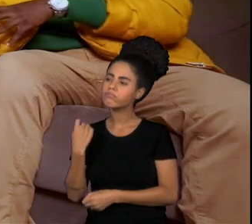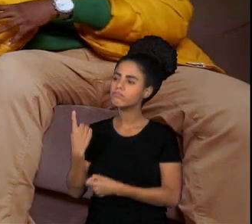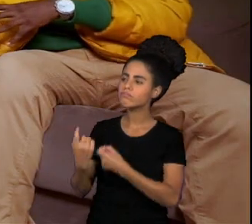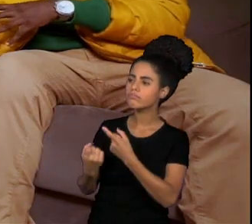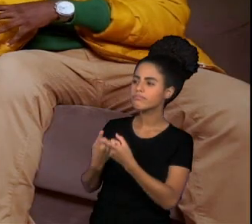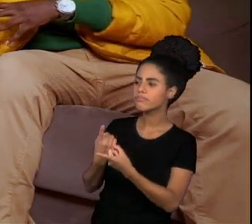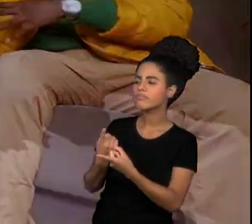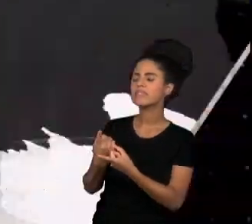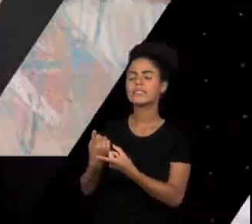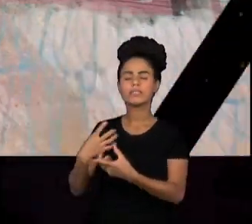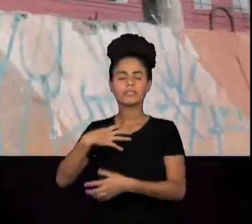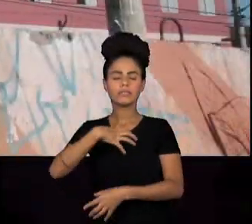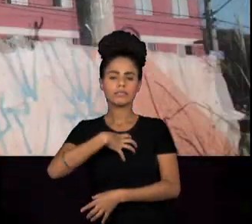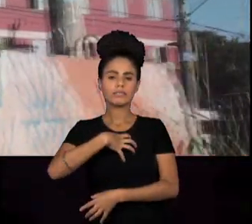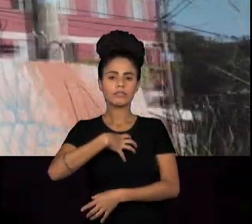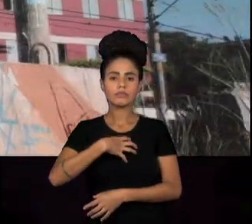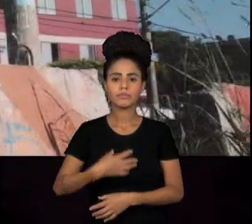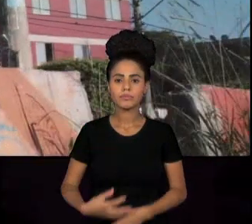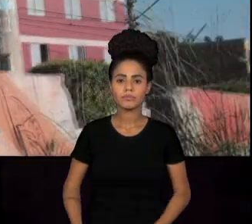meu som conseguia.